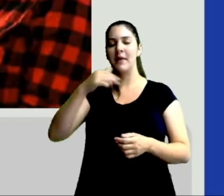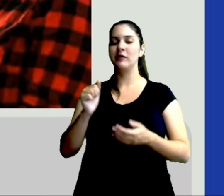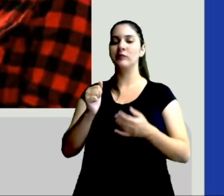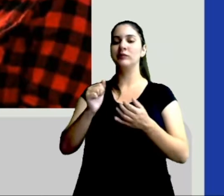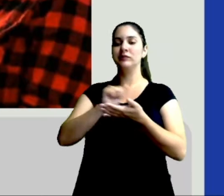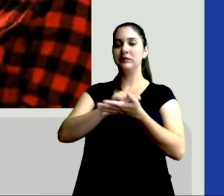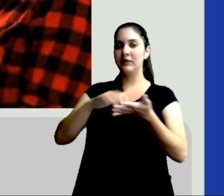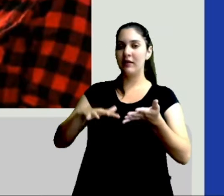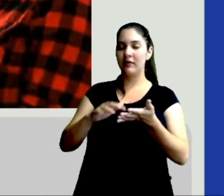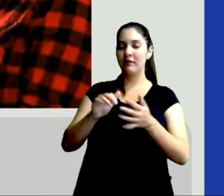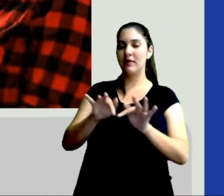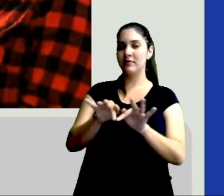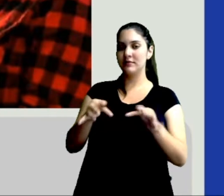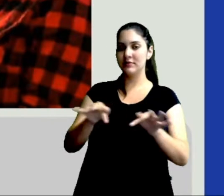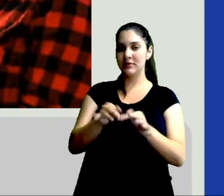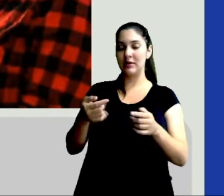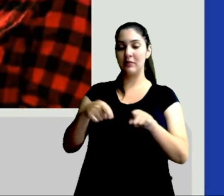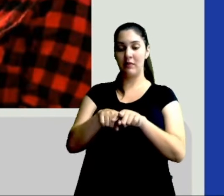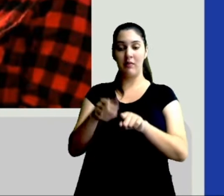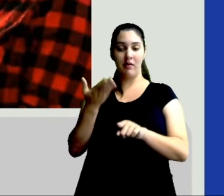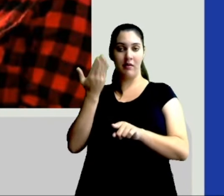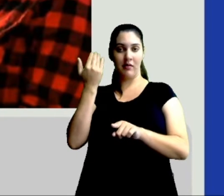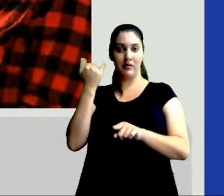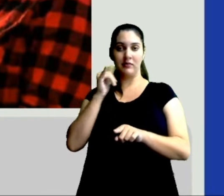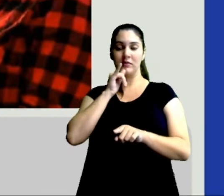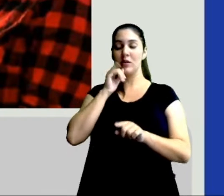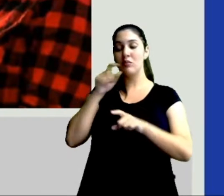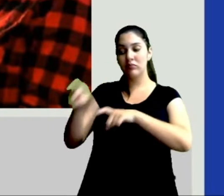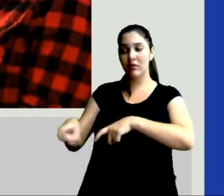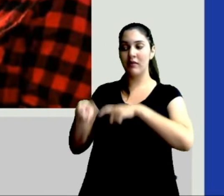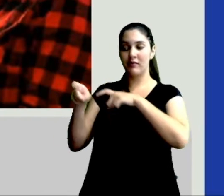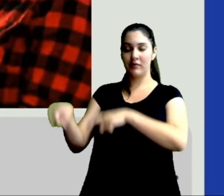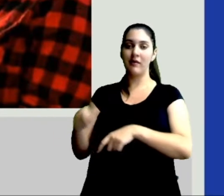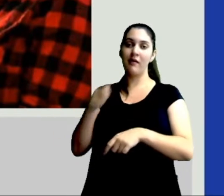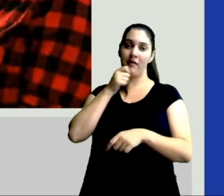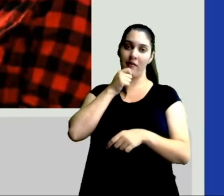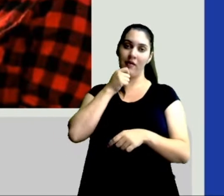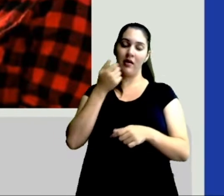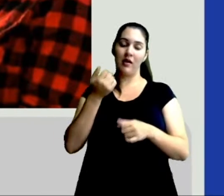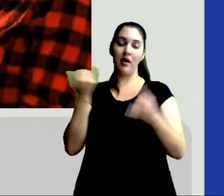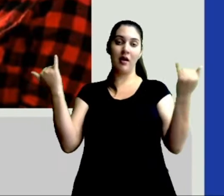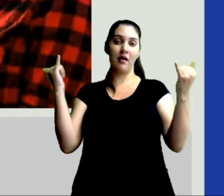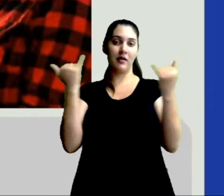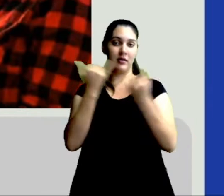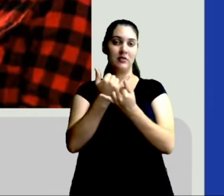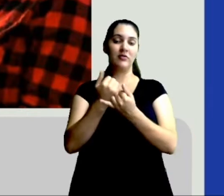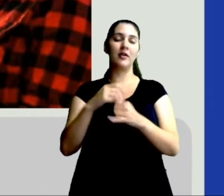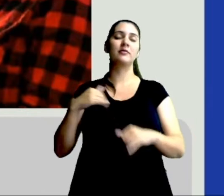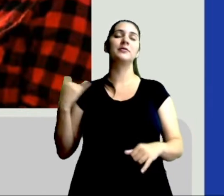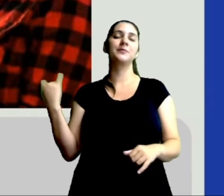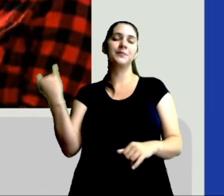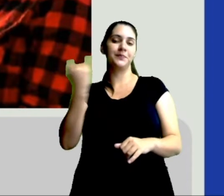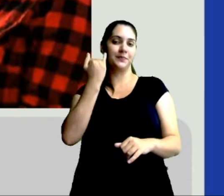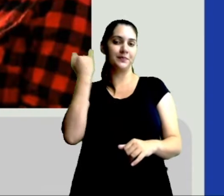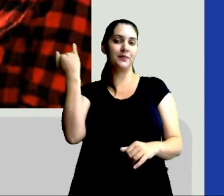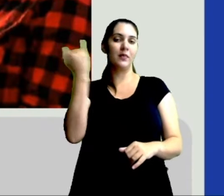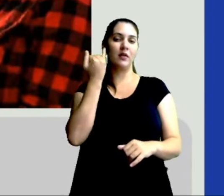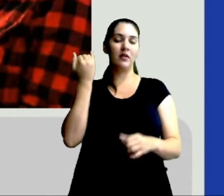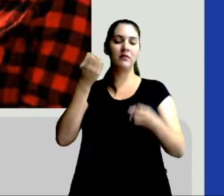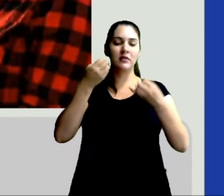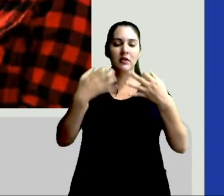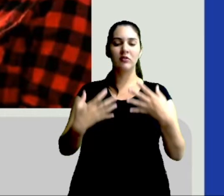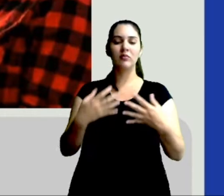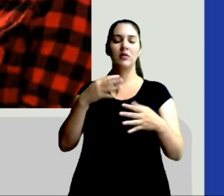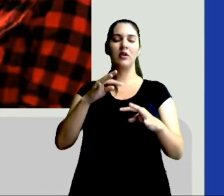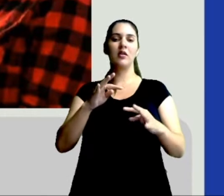atividade simples e antiga, como a agricultura, a energia é indispensável, né? A gente estava falando aqui de